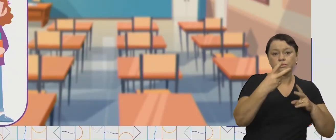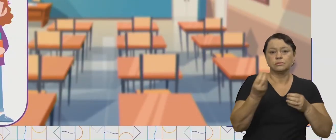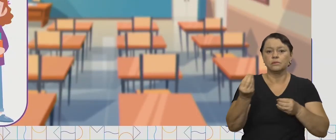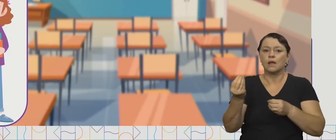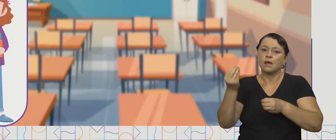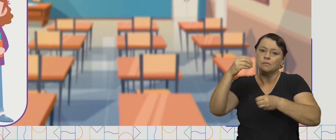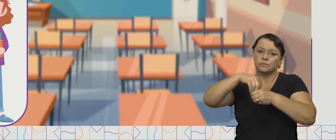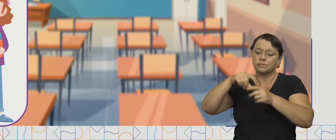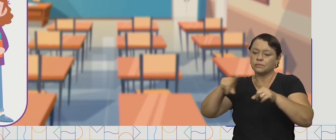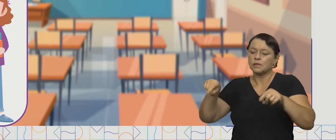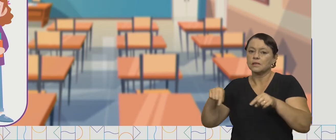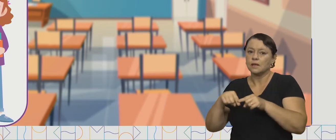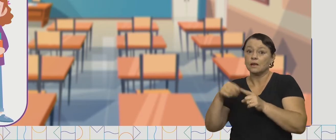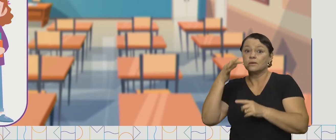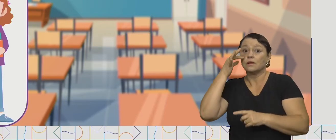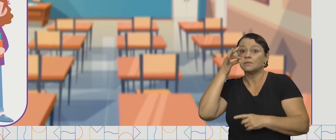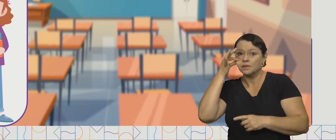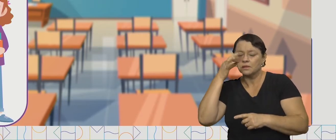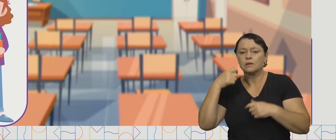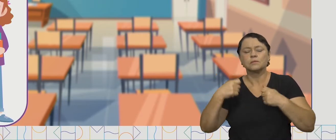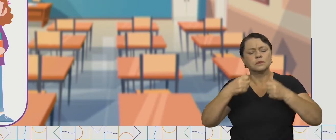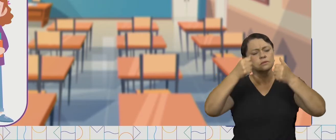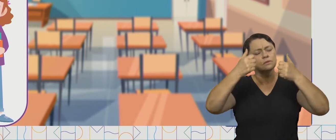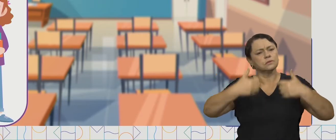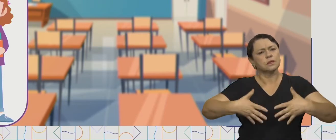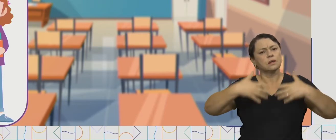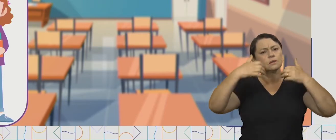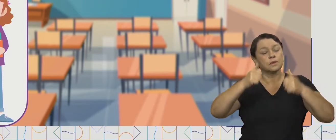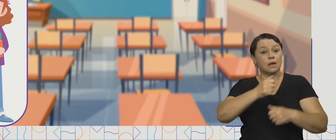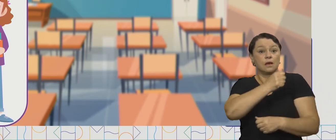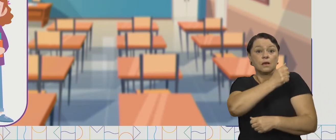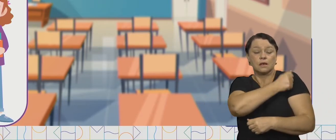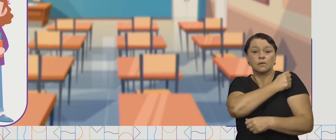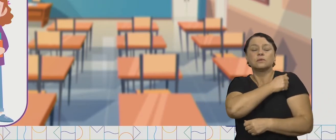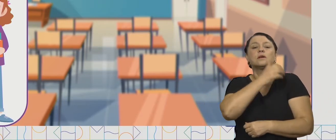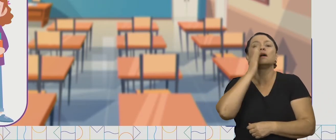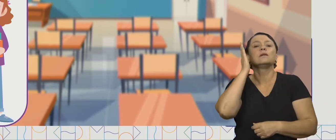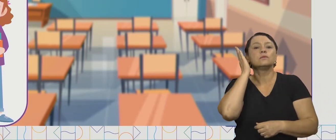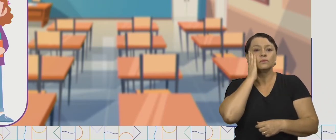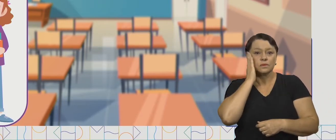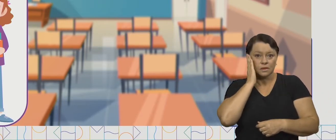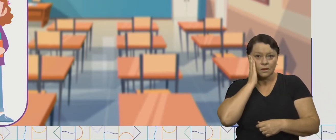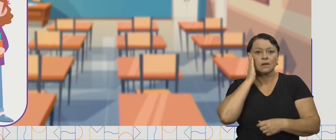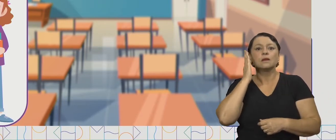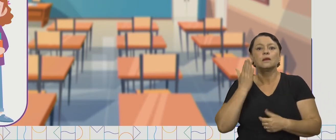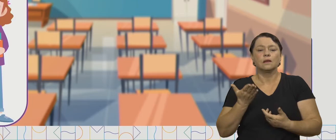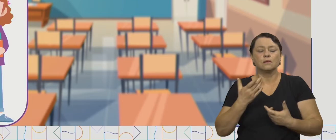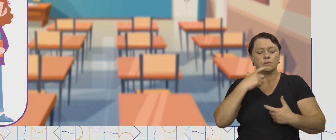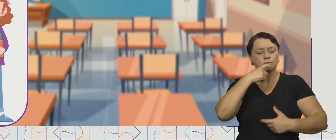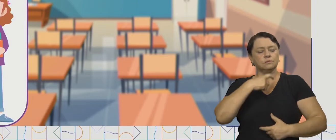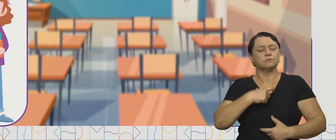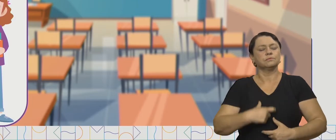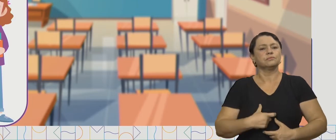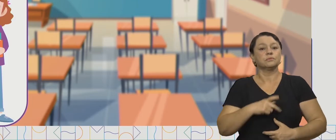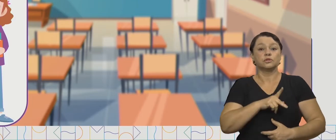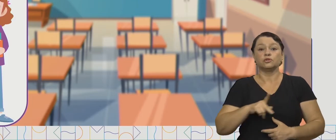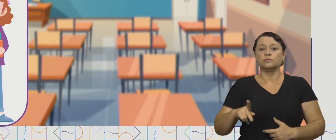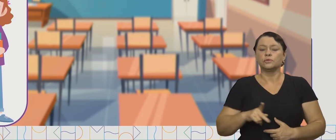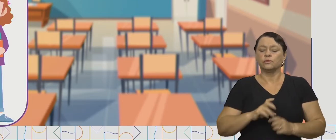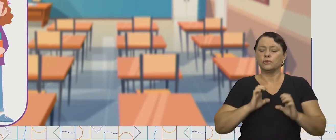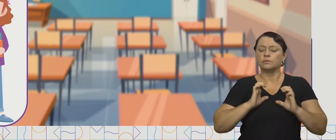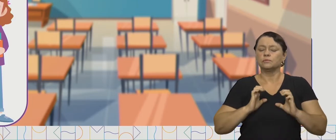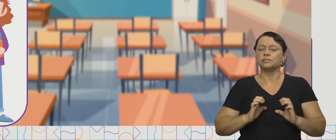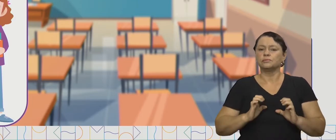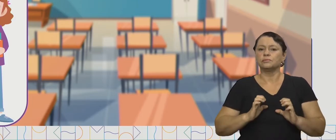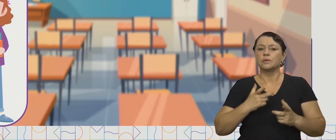de aula. Devemos falar de modo que os alunos entendam, com uma linguagem que se compreenda, uma postura de educador e